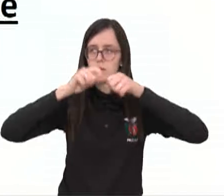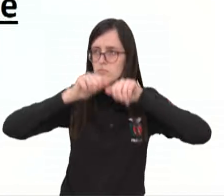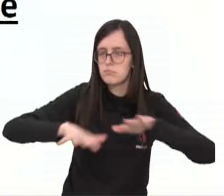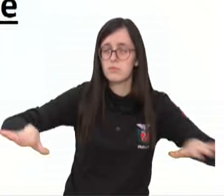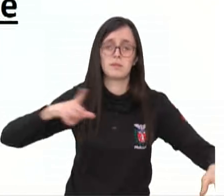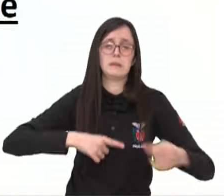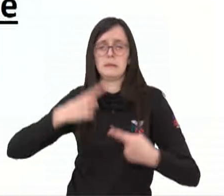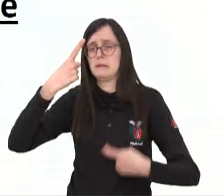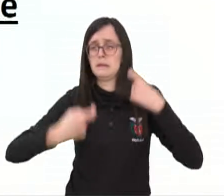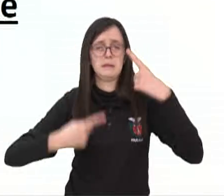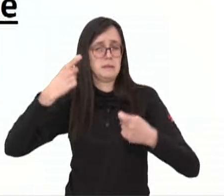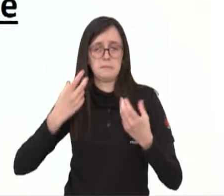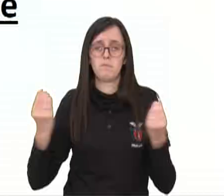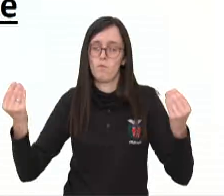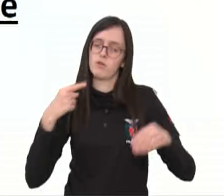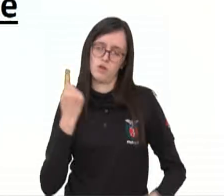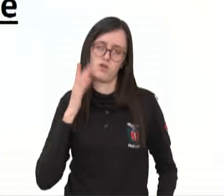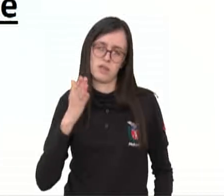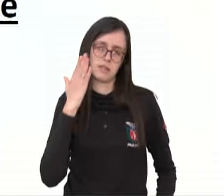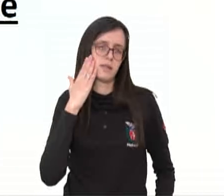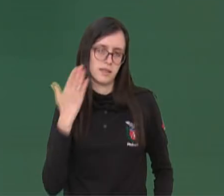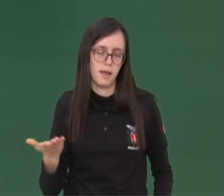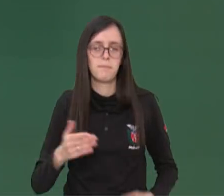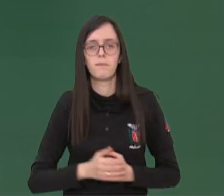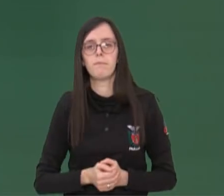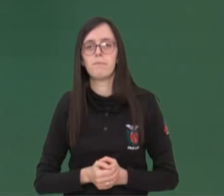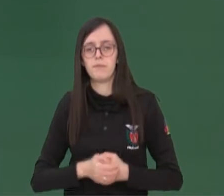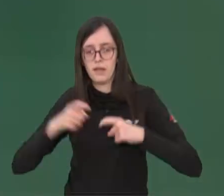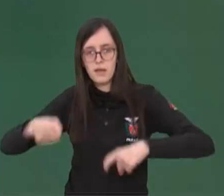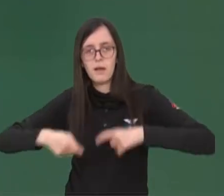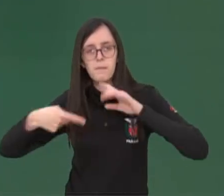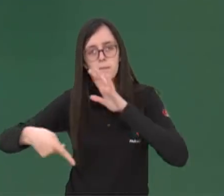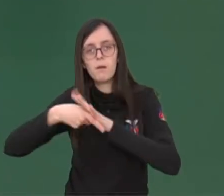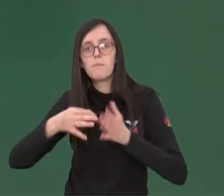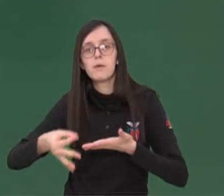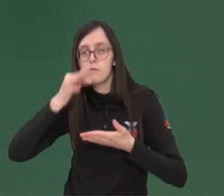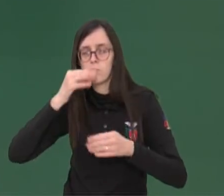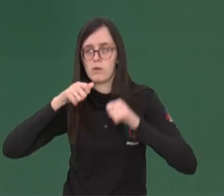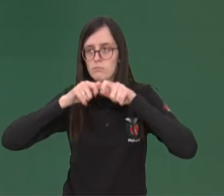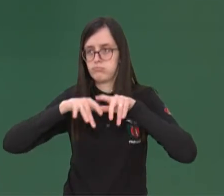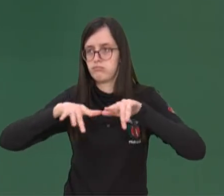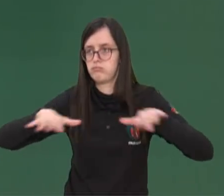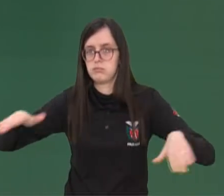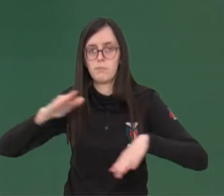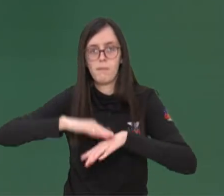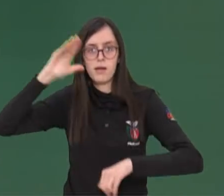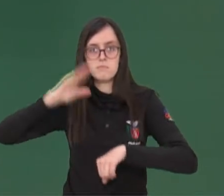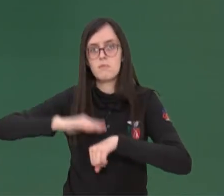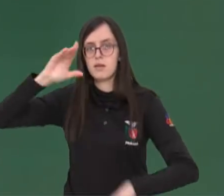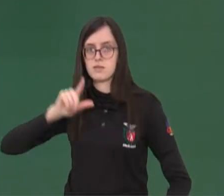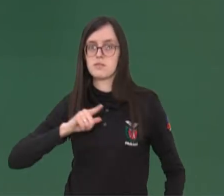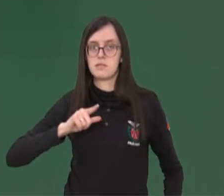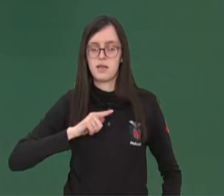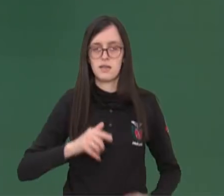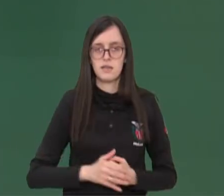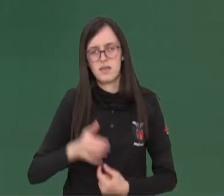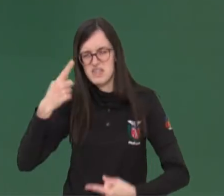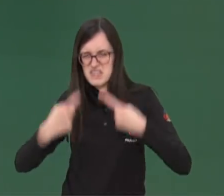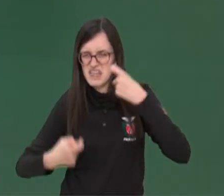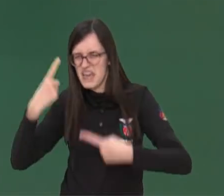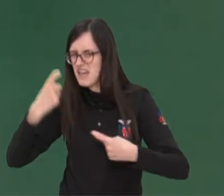gerava guerras contra os nativos, como a gente falou. As fazendas de café aumentando e expandindo sobre territórios indígenas.